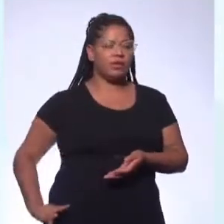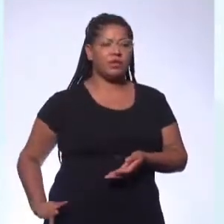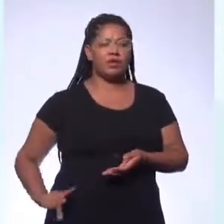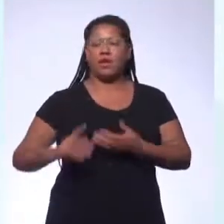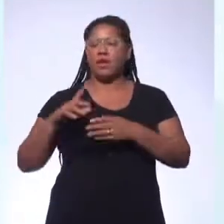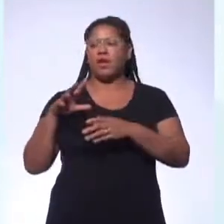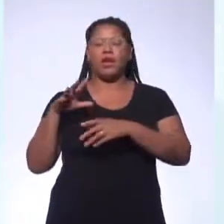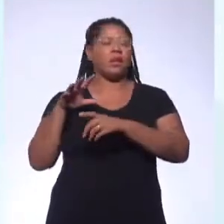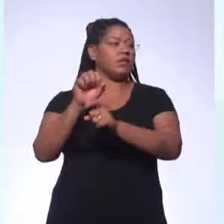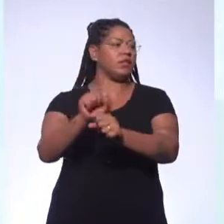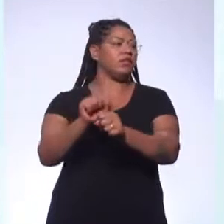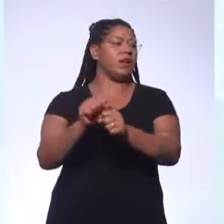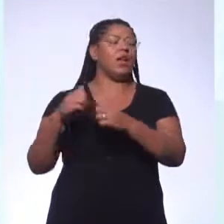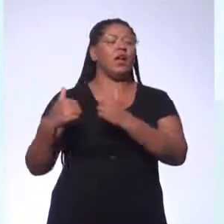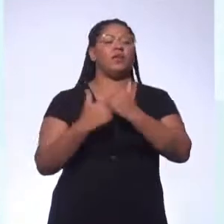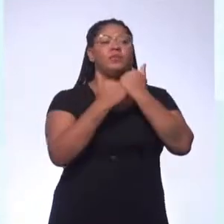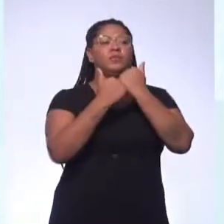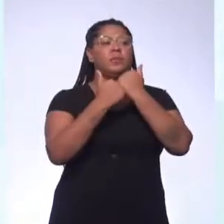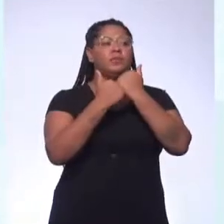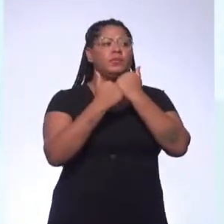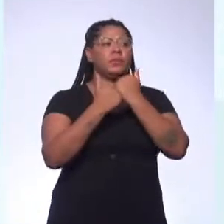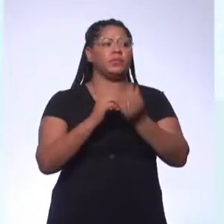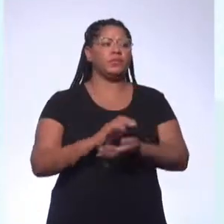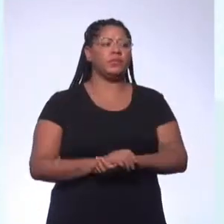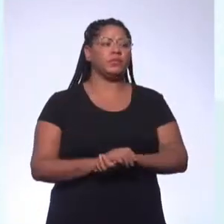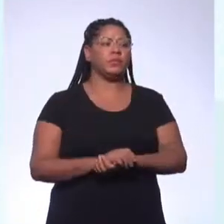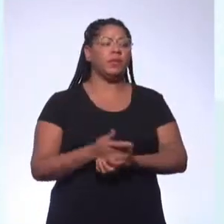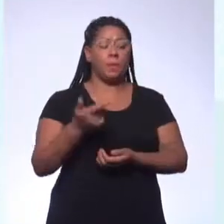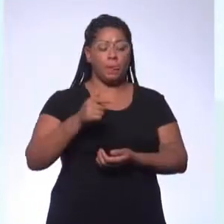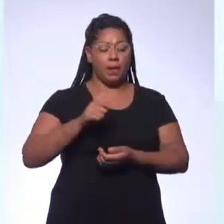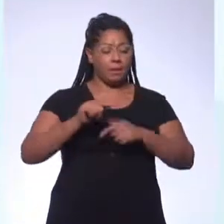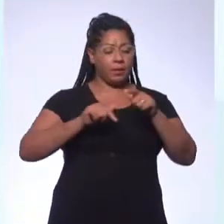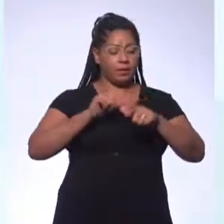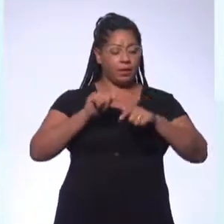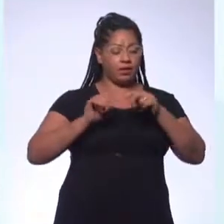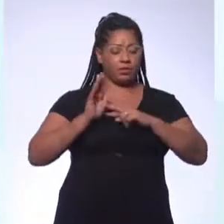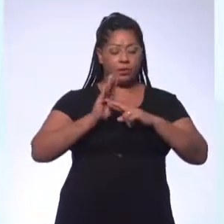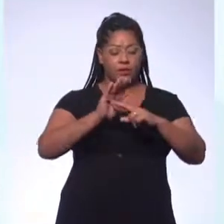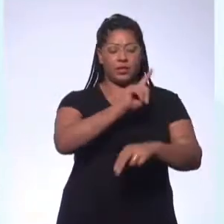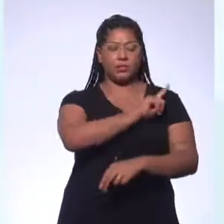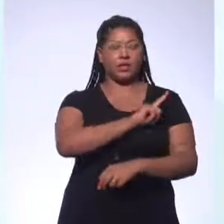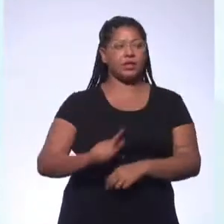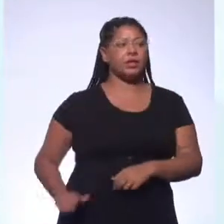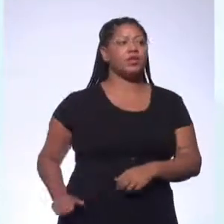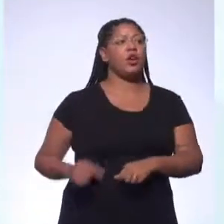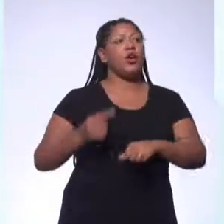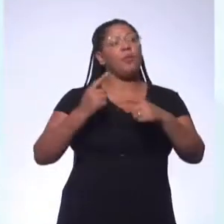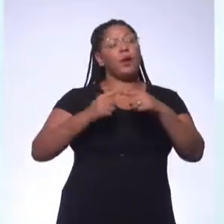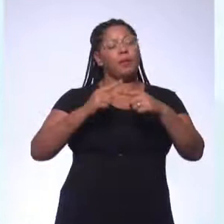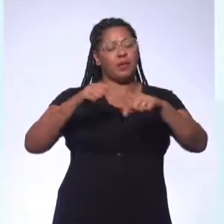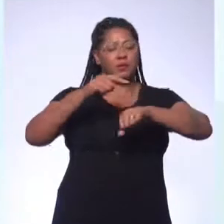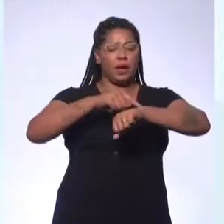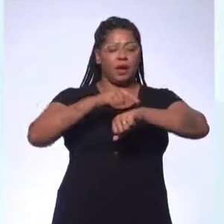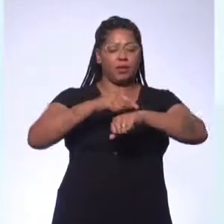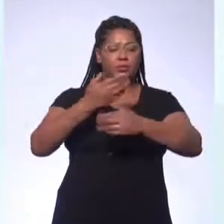assumir. Não há possibilidade de trabalhar com esses presidentes por causa do tempo da aula. Então,